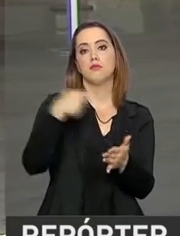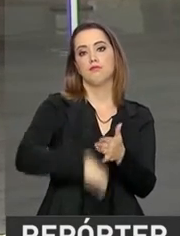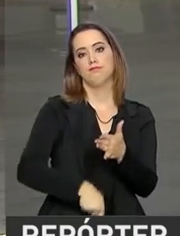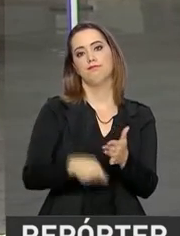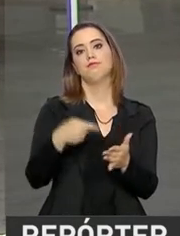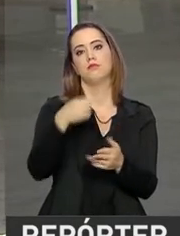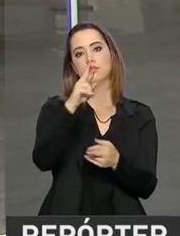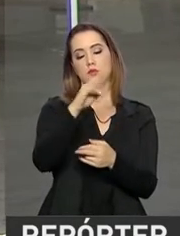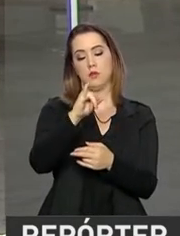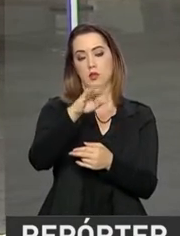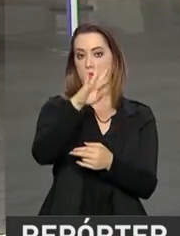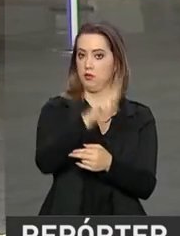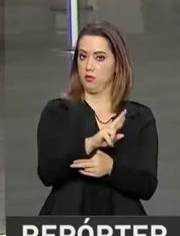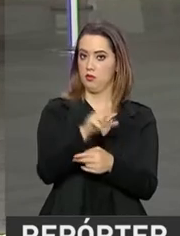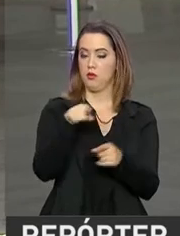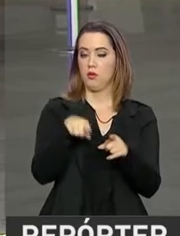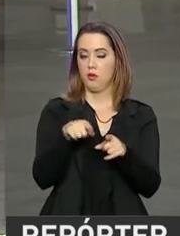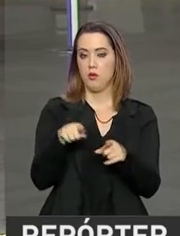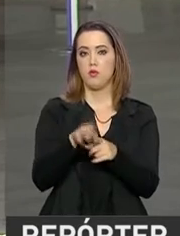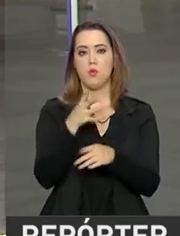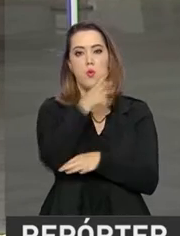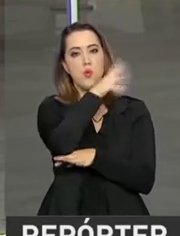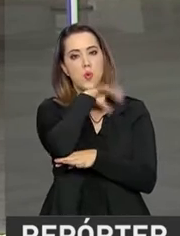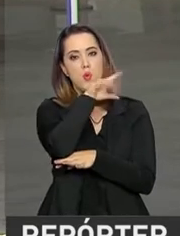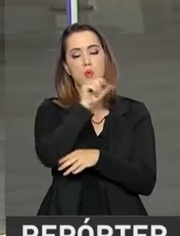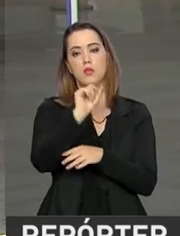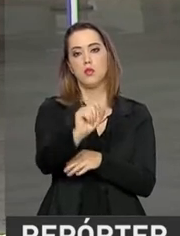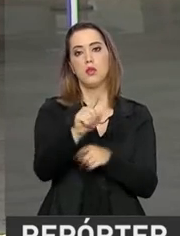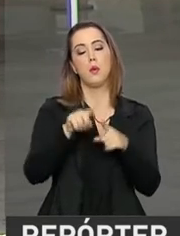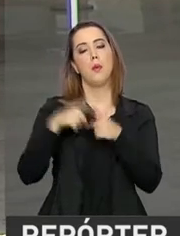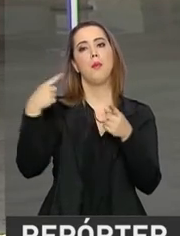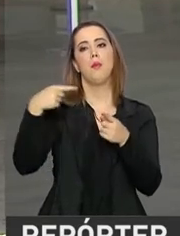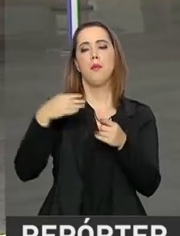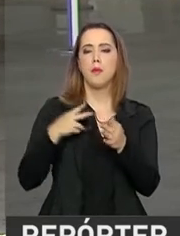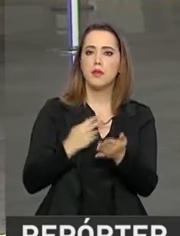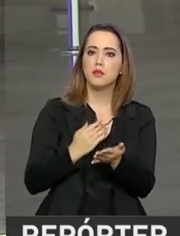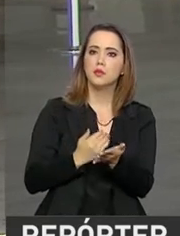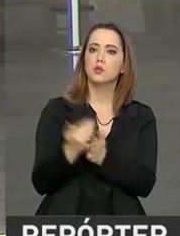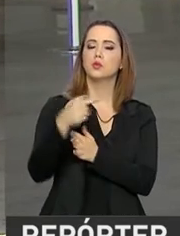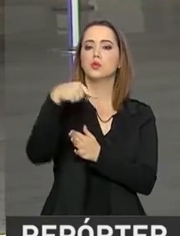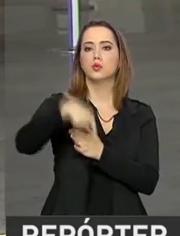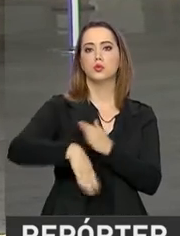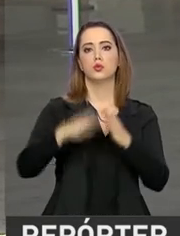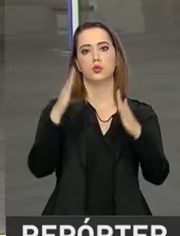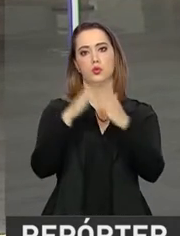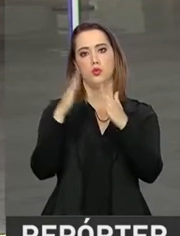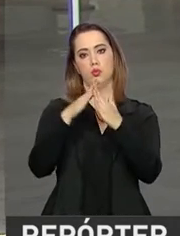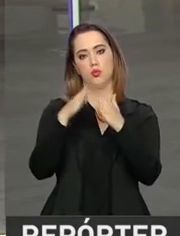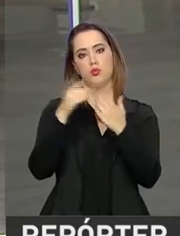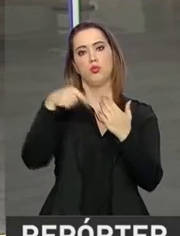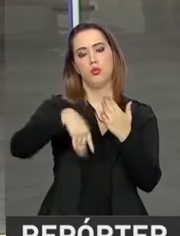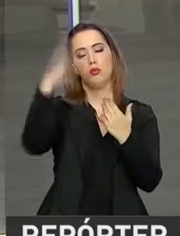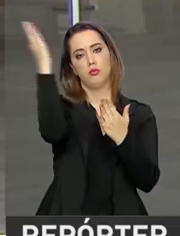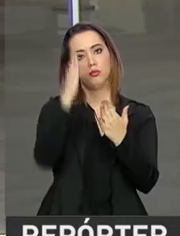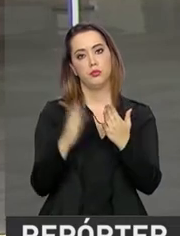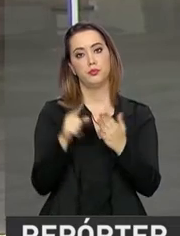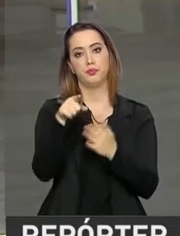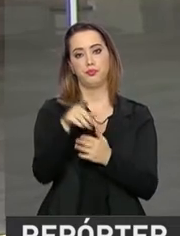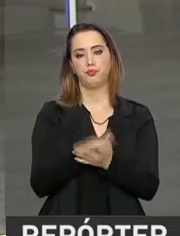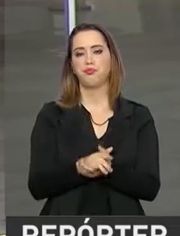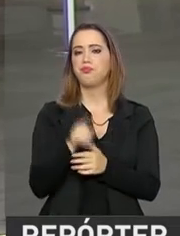ainda continuam ainda permanecem moram no Brasil só para você ter uma ideia Zé Luís no Estado de São Paulo em